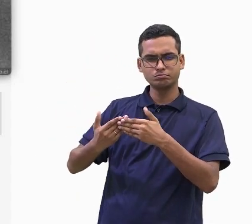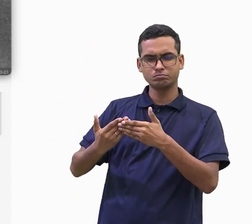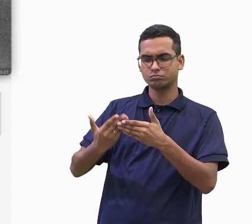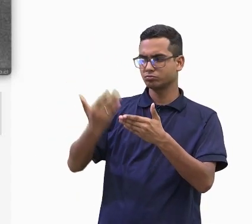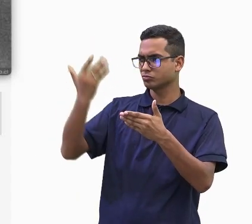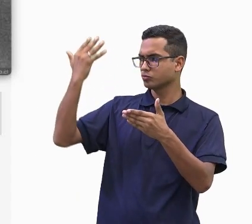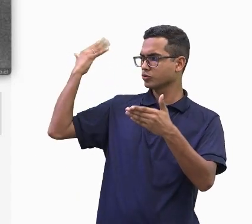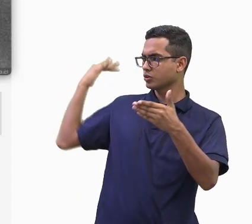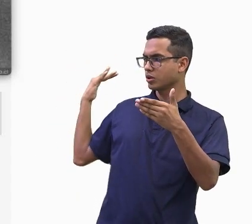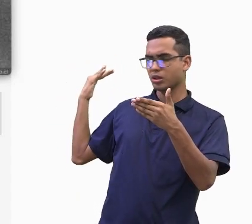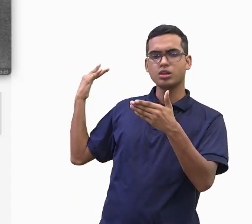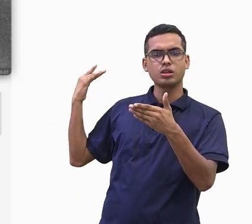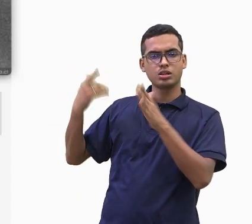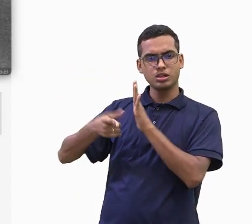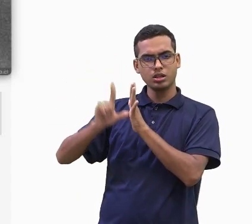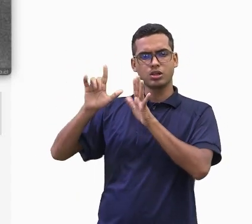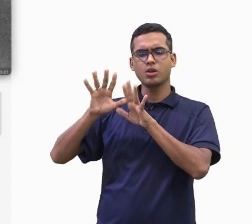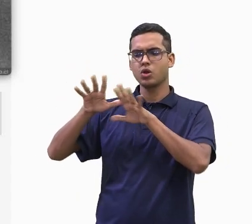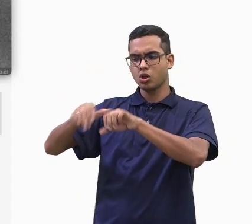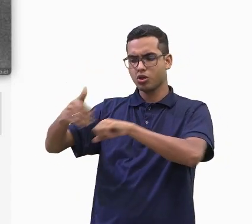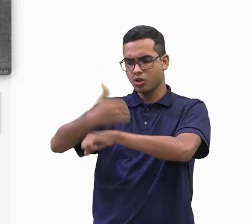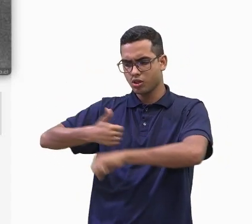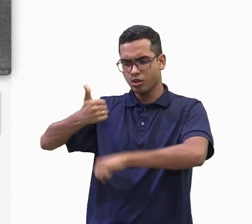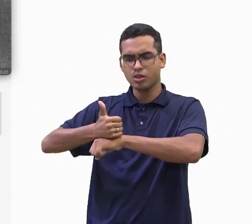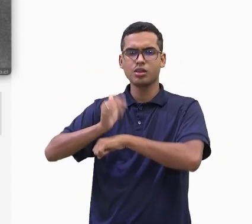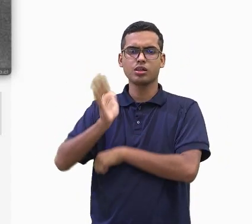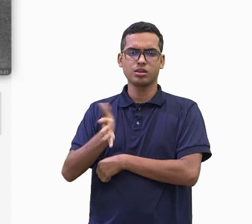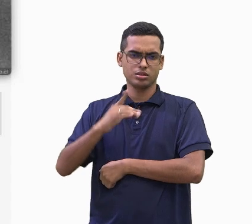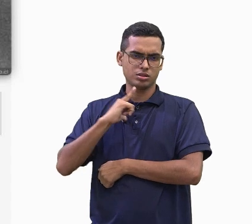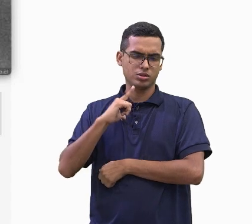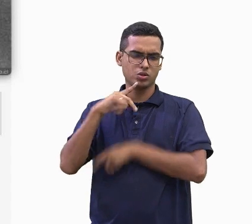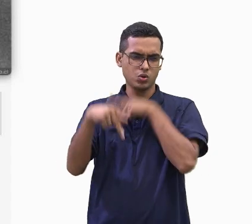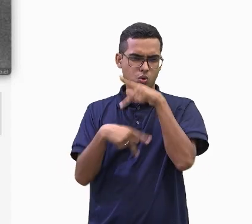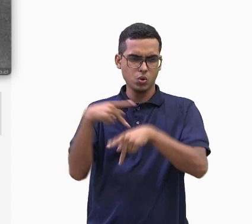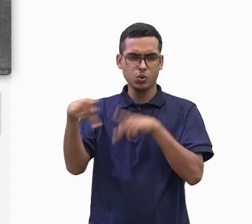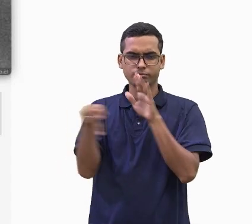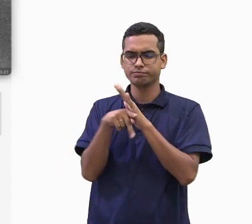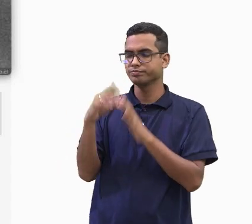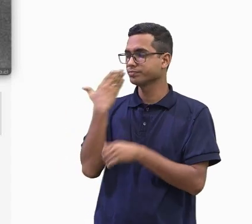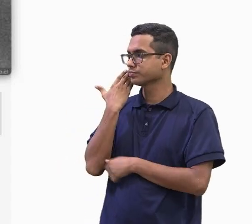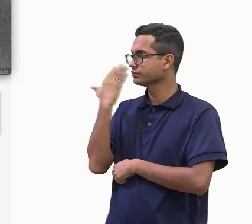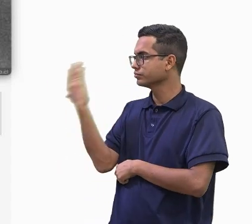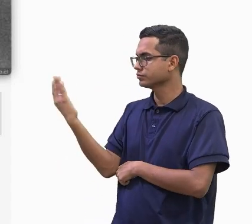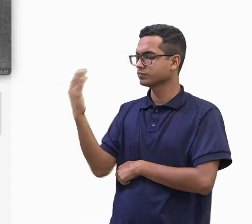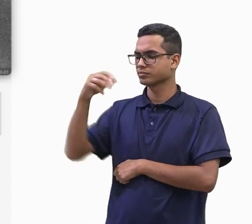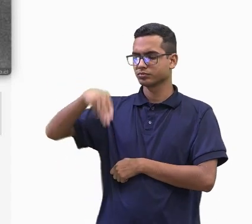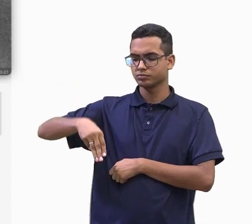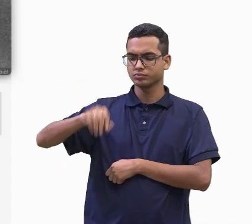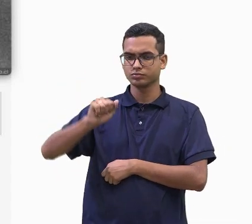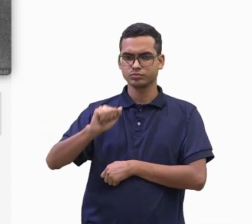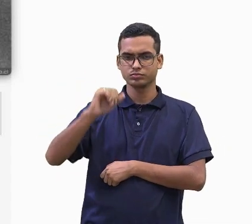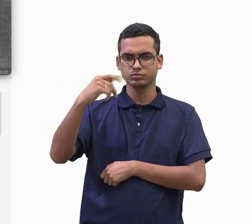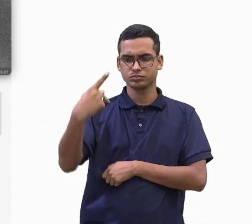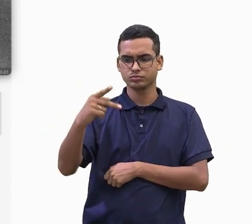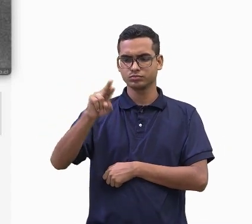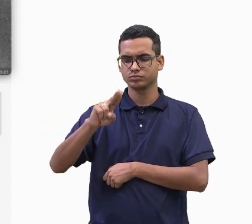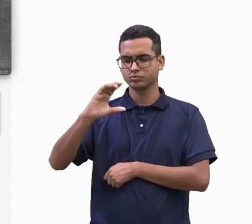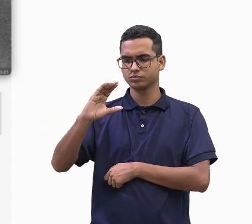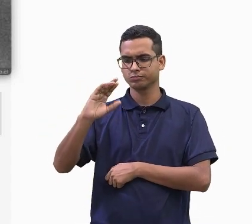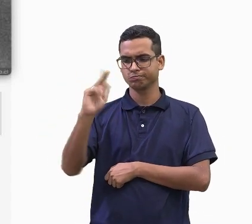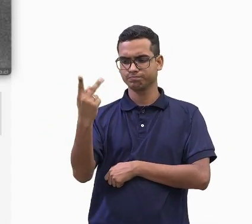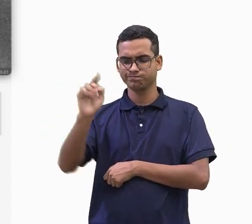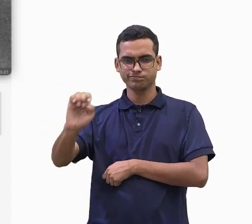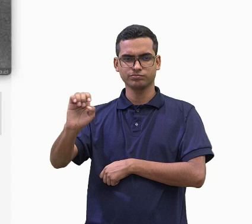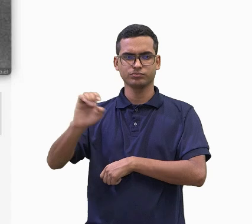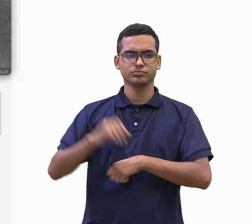Latina, antes de ser conquistada, tomada pelos colonizadores, a gente vai ter o povo Mapuche. O